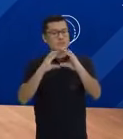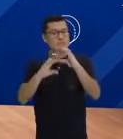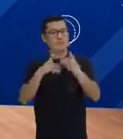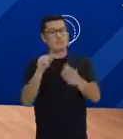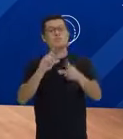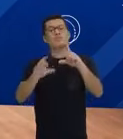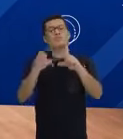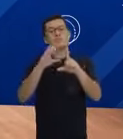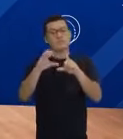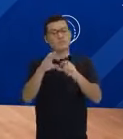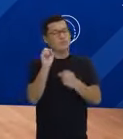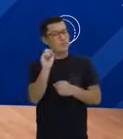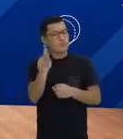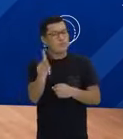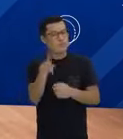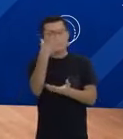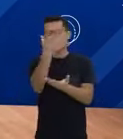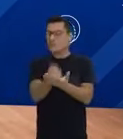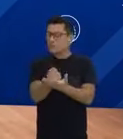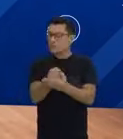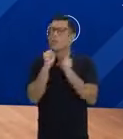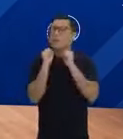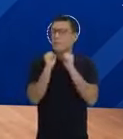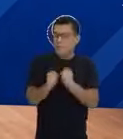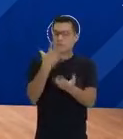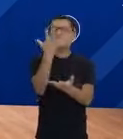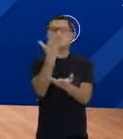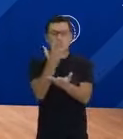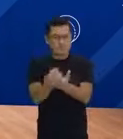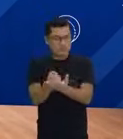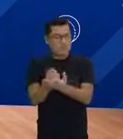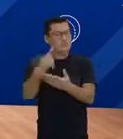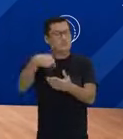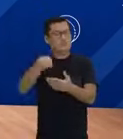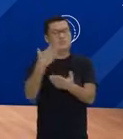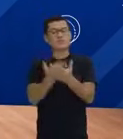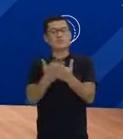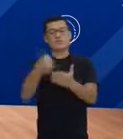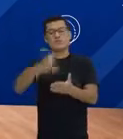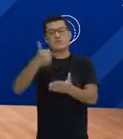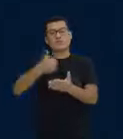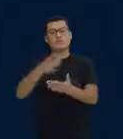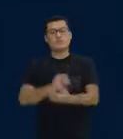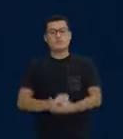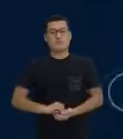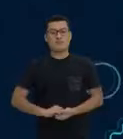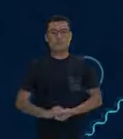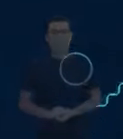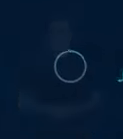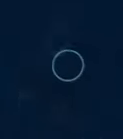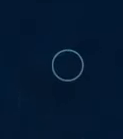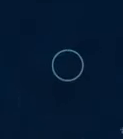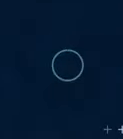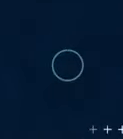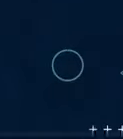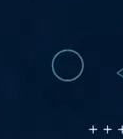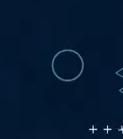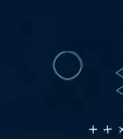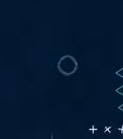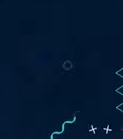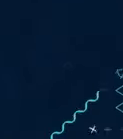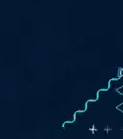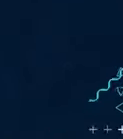comunicação Ok então se você não baixou ainda você pode baixa bom então vamos lá para nossa primeira objetivos